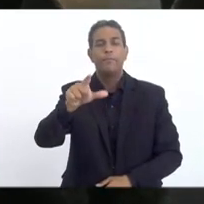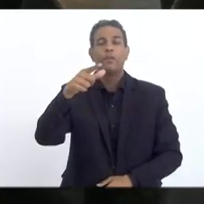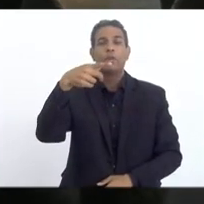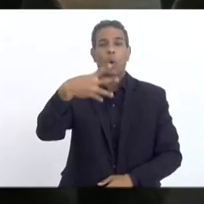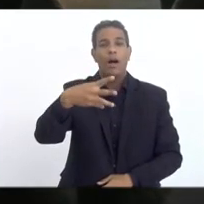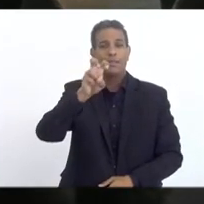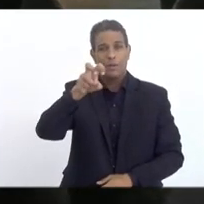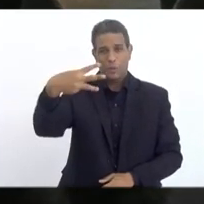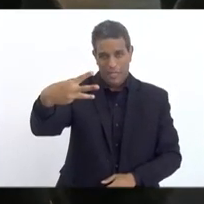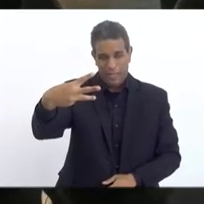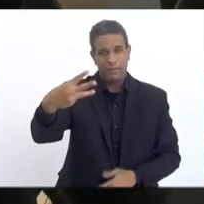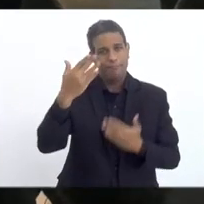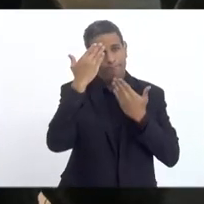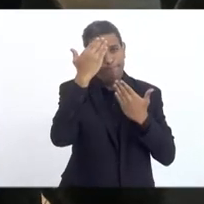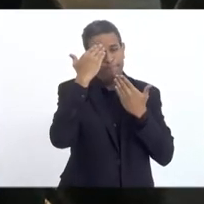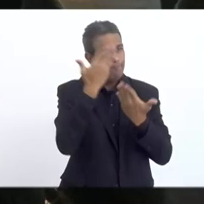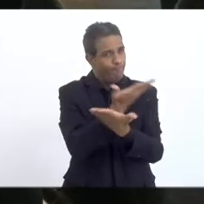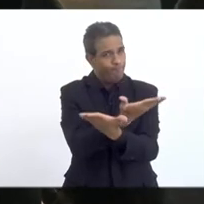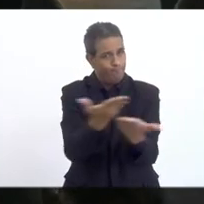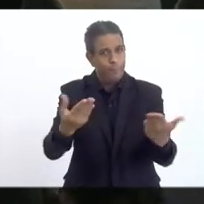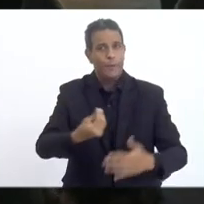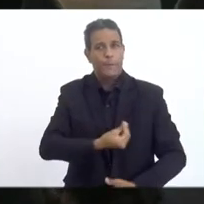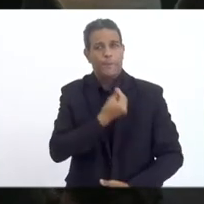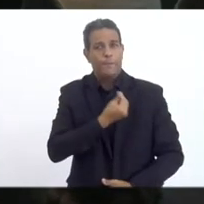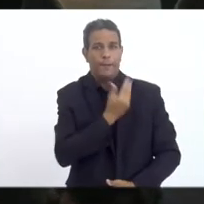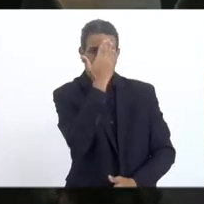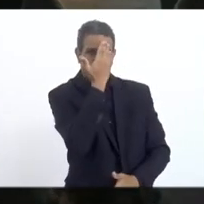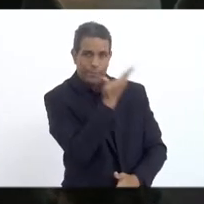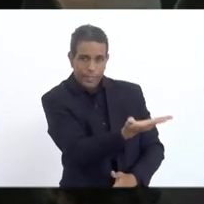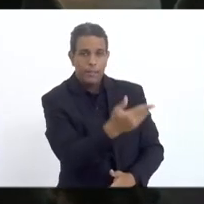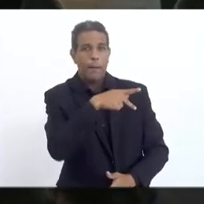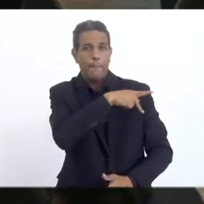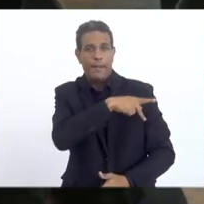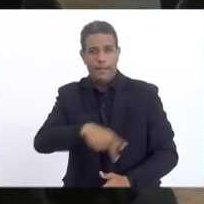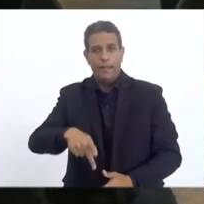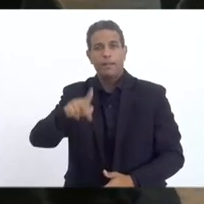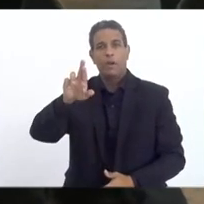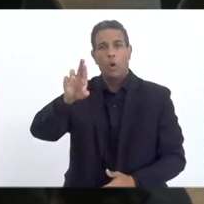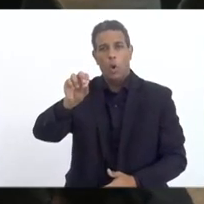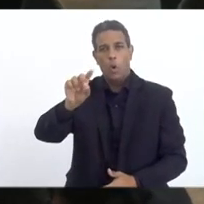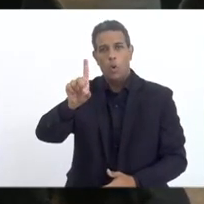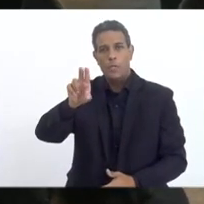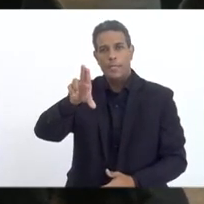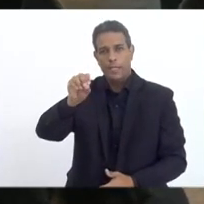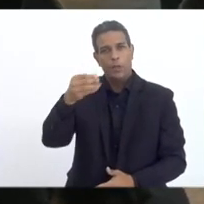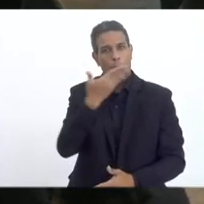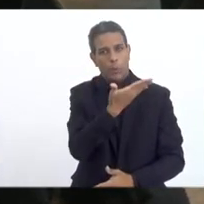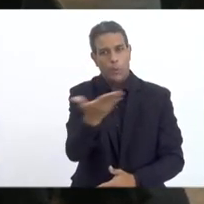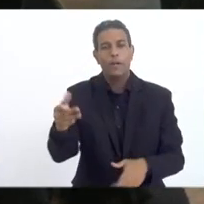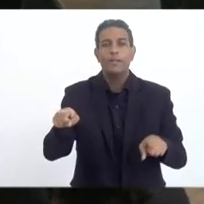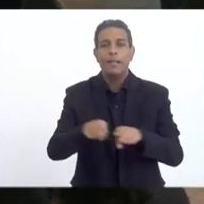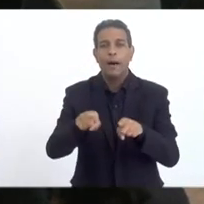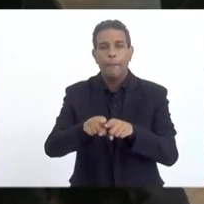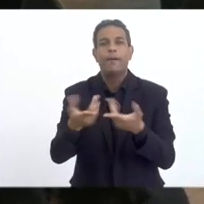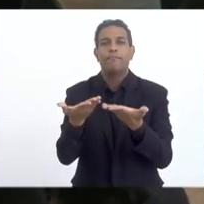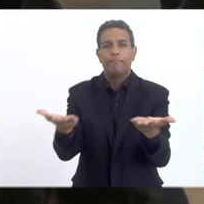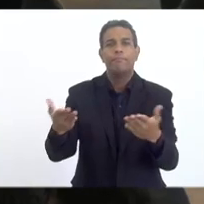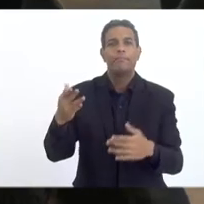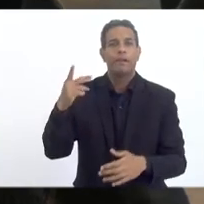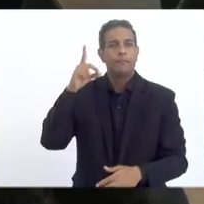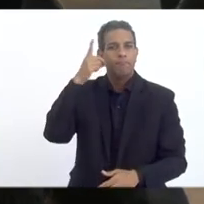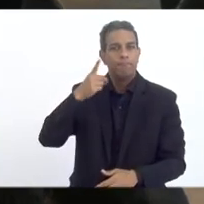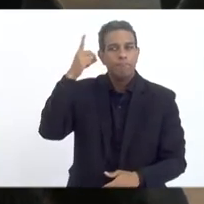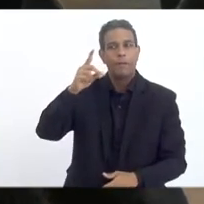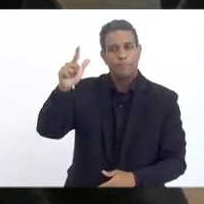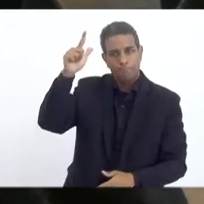PLC43. Agradeço, na pessoa do Rodrigo Amorim, a todos os parlamentares, incluindo o deputado Luiz Paulo, o